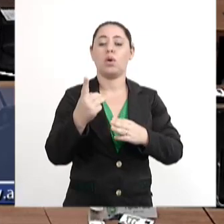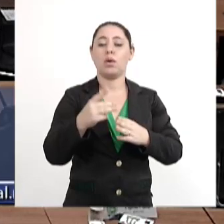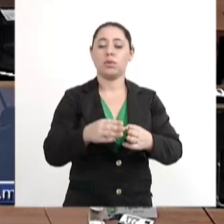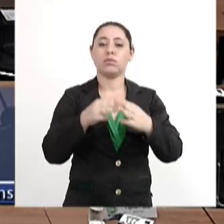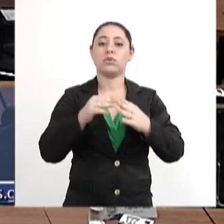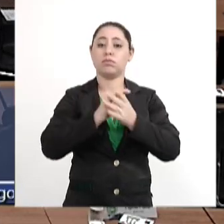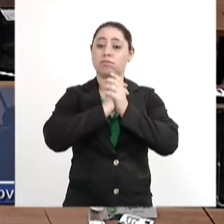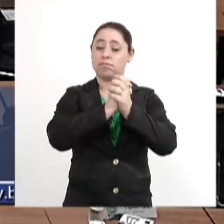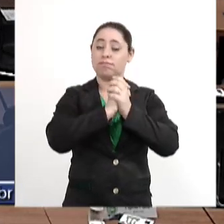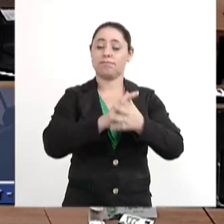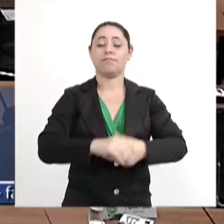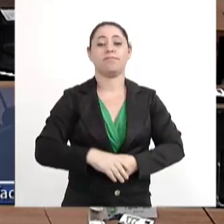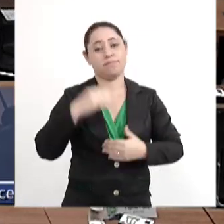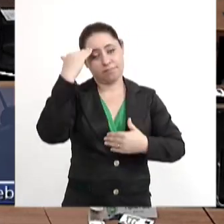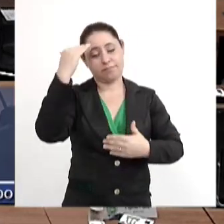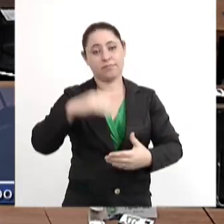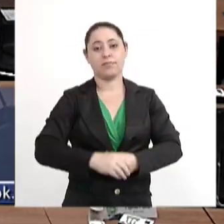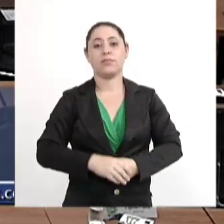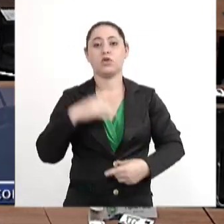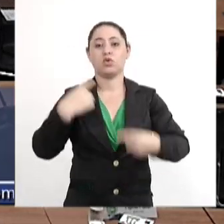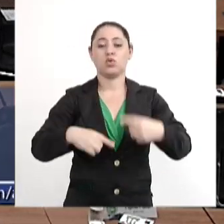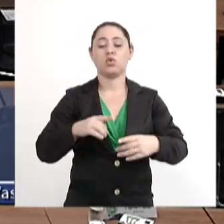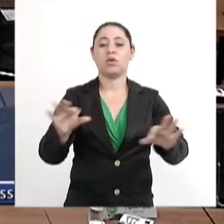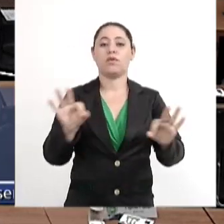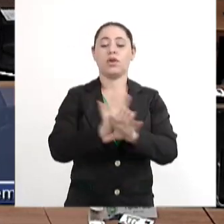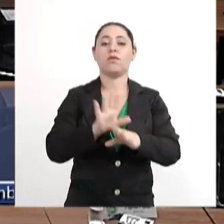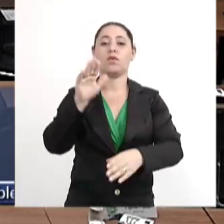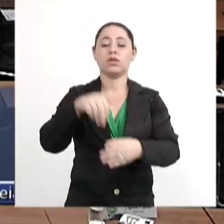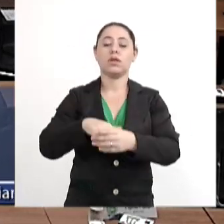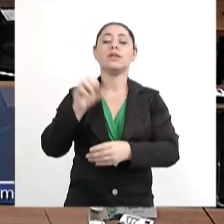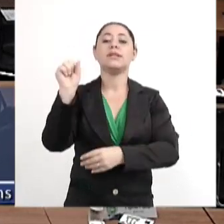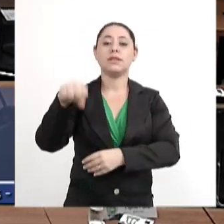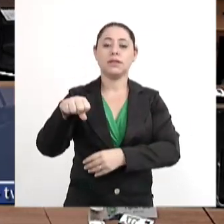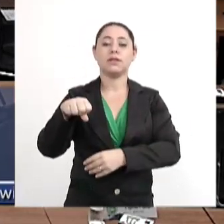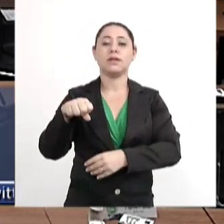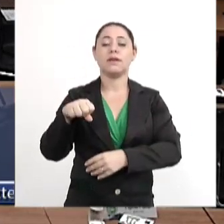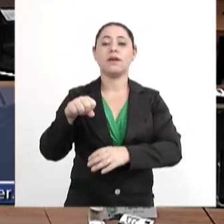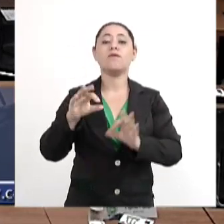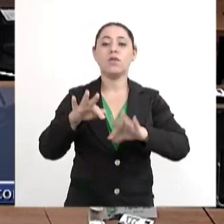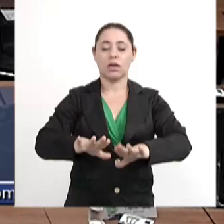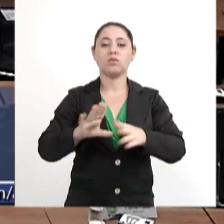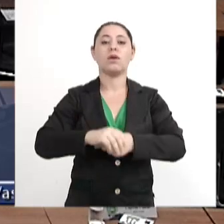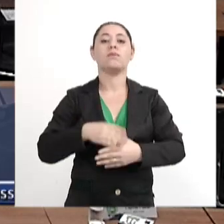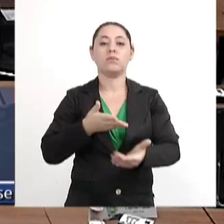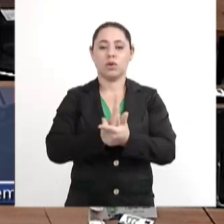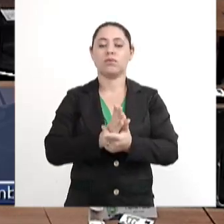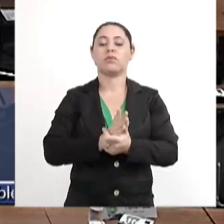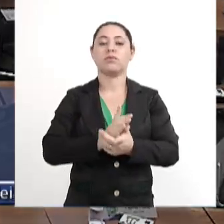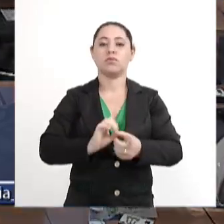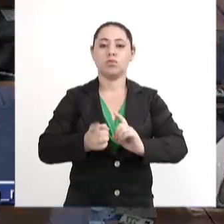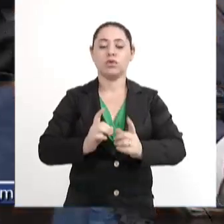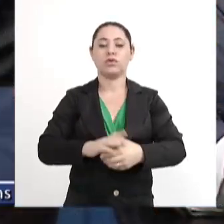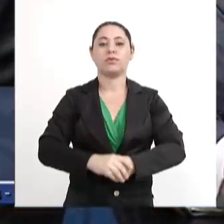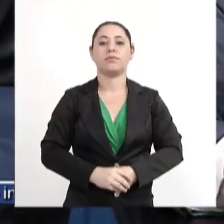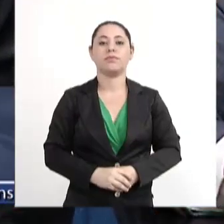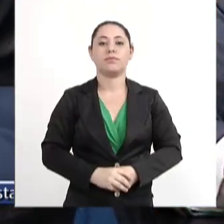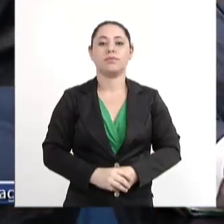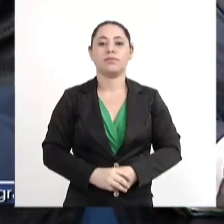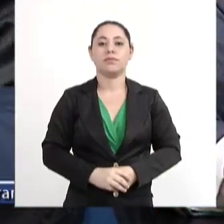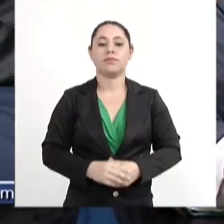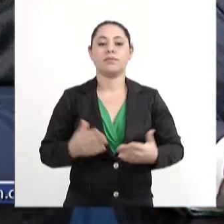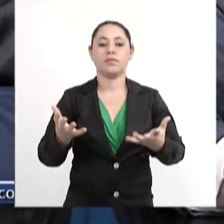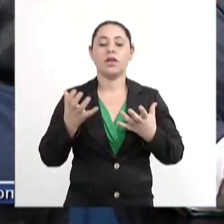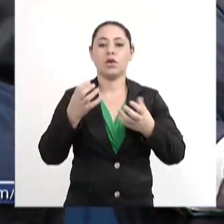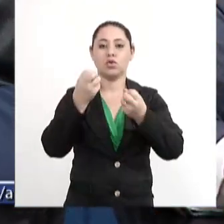de agradecimento. Em discussão, encerrada a discussão e votação. Deputados que aprovam permanecem como se encontra aprovado o expediente.